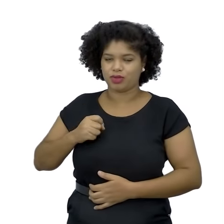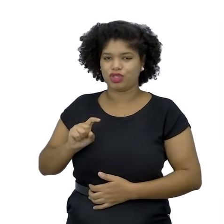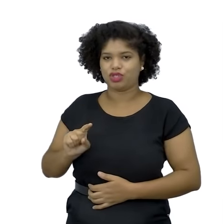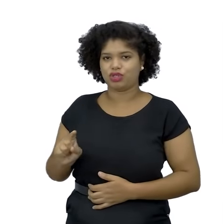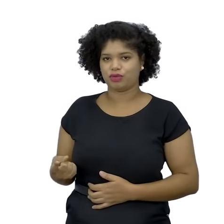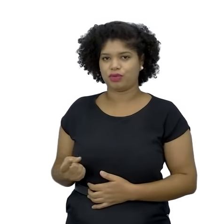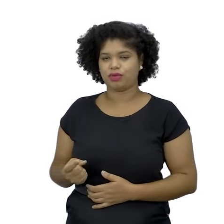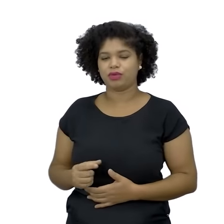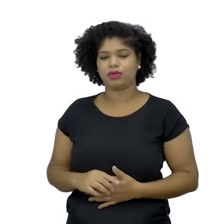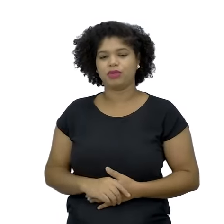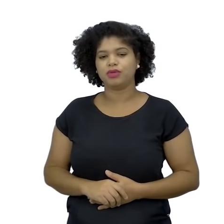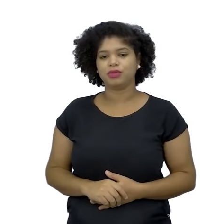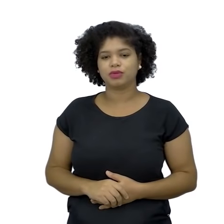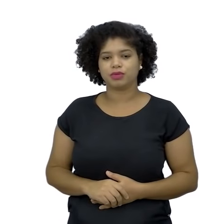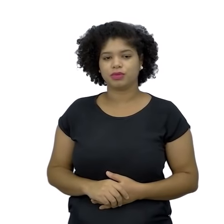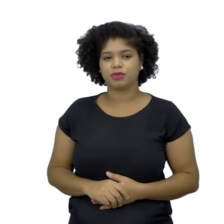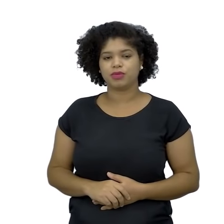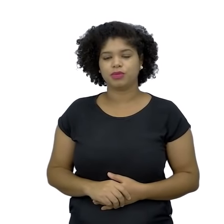decimal.